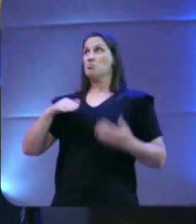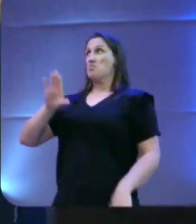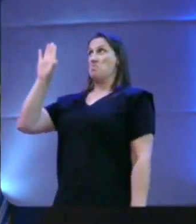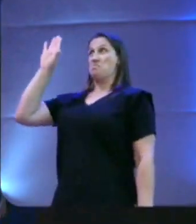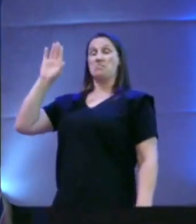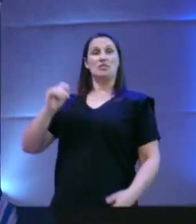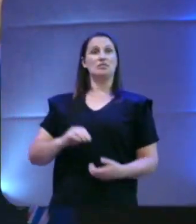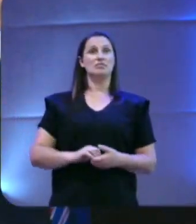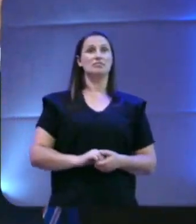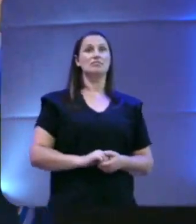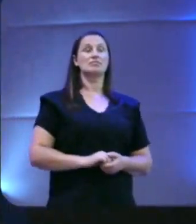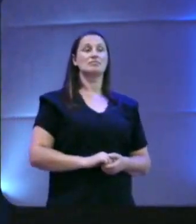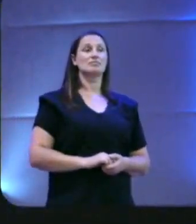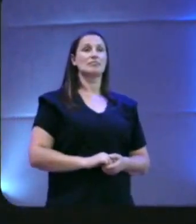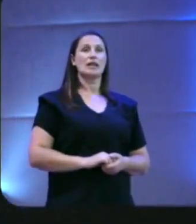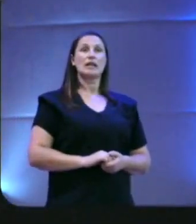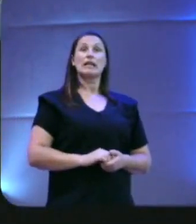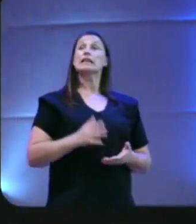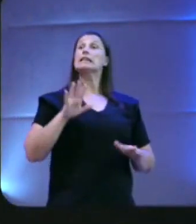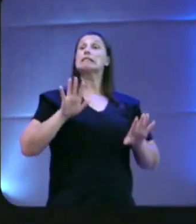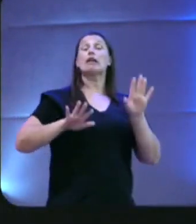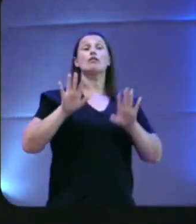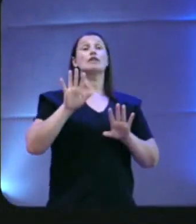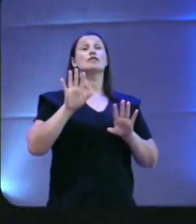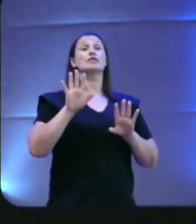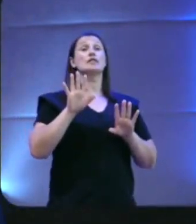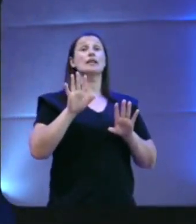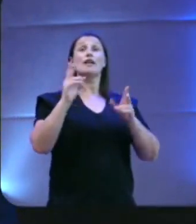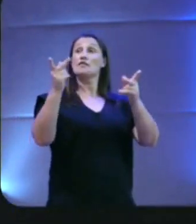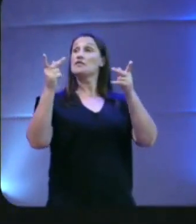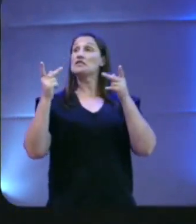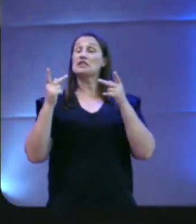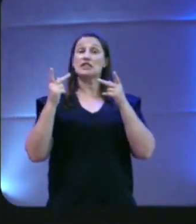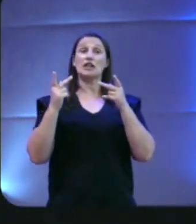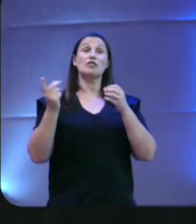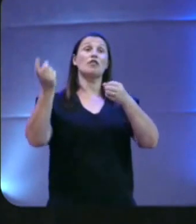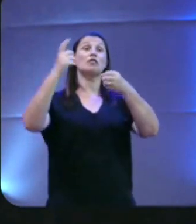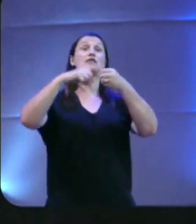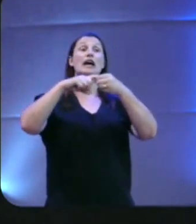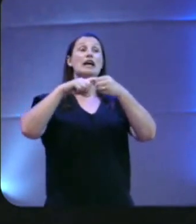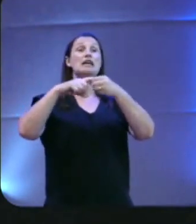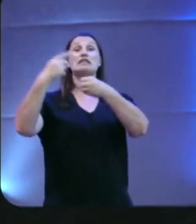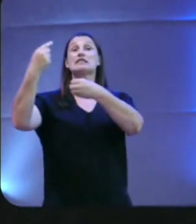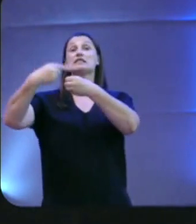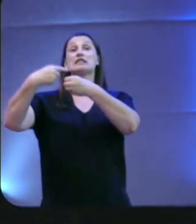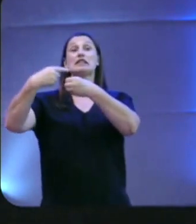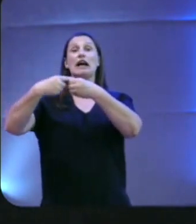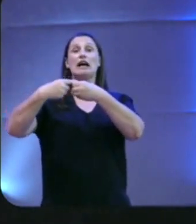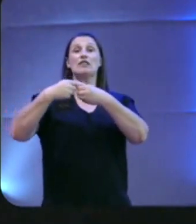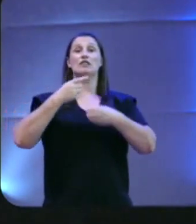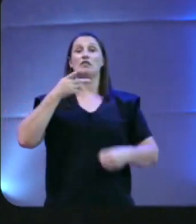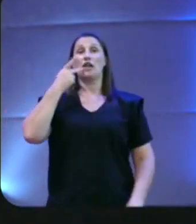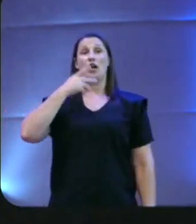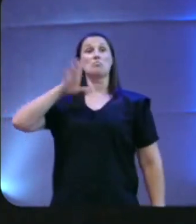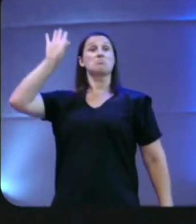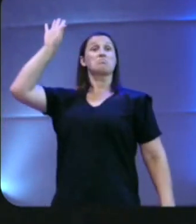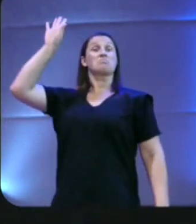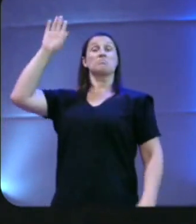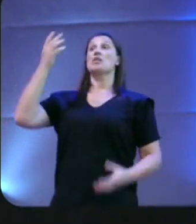nos visitando, você vai voltar para outro estado, mas isso vale em qualquer lugar do mundo. Você pode falar assim, olha, eu